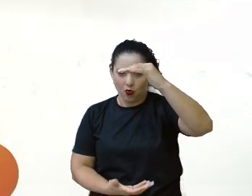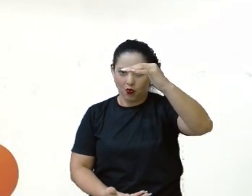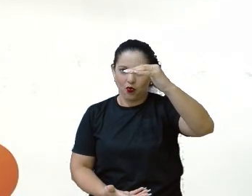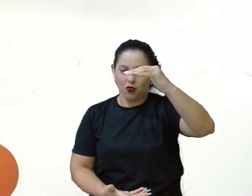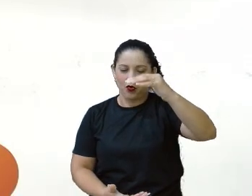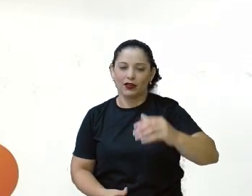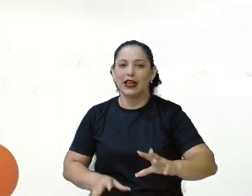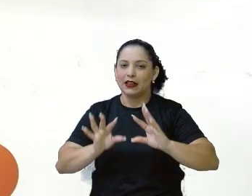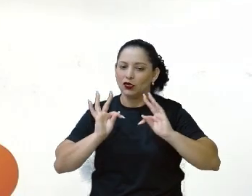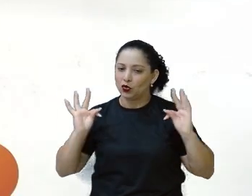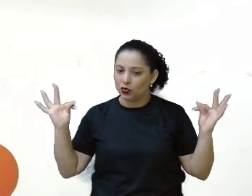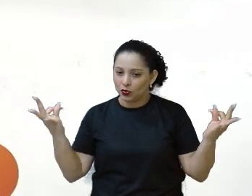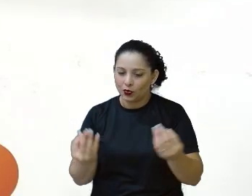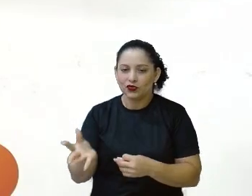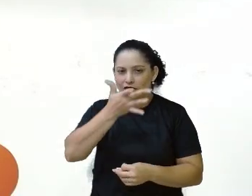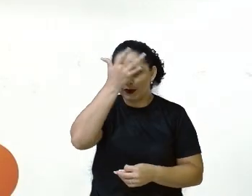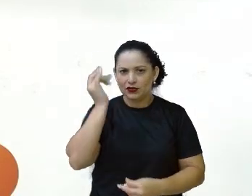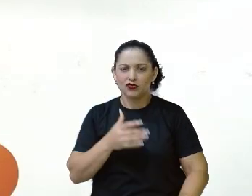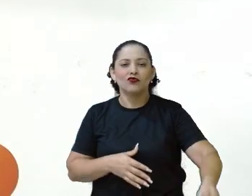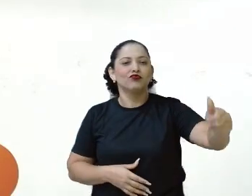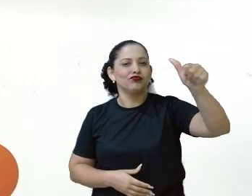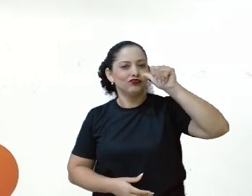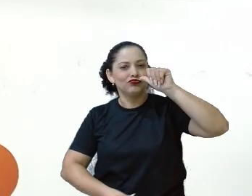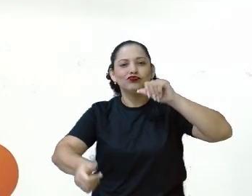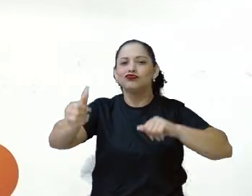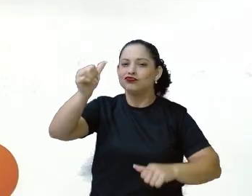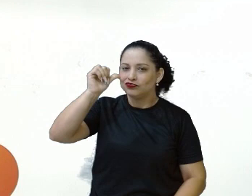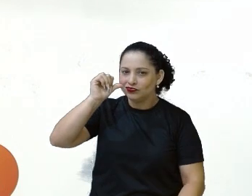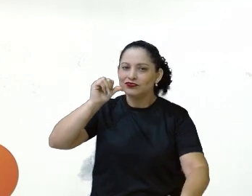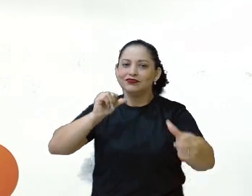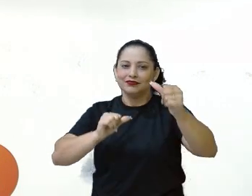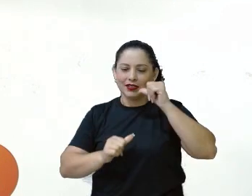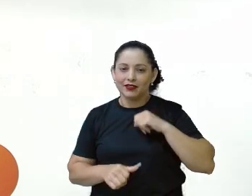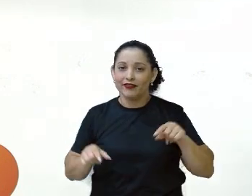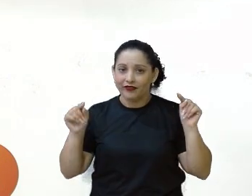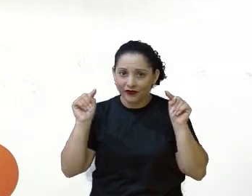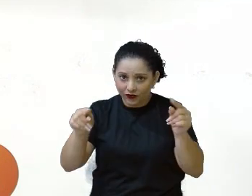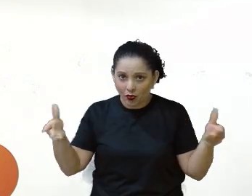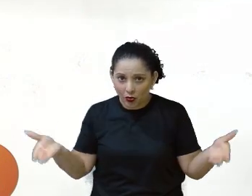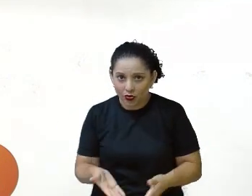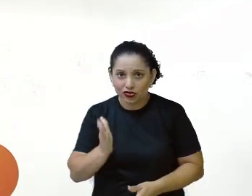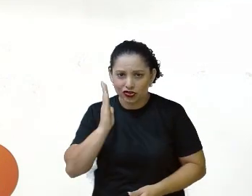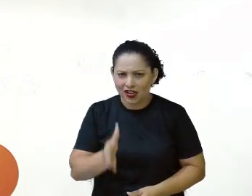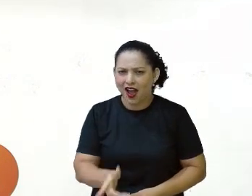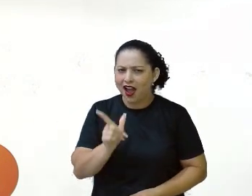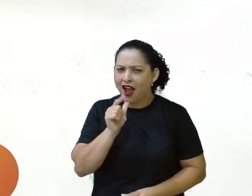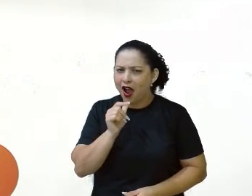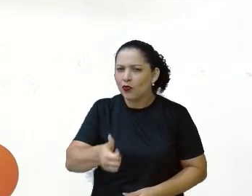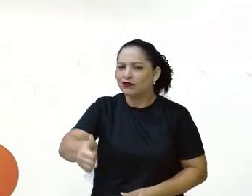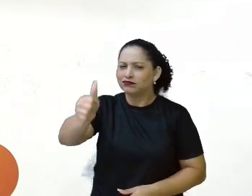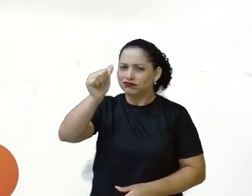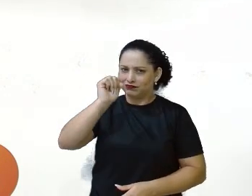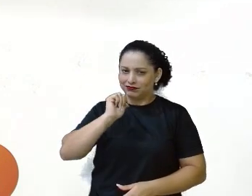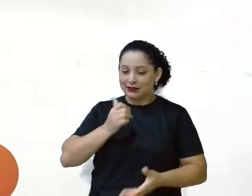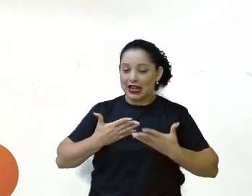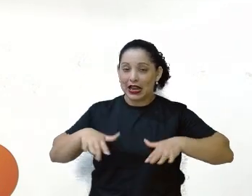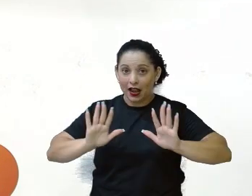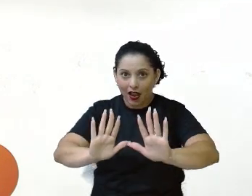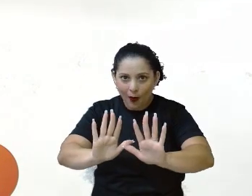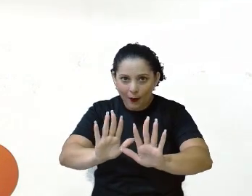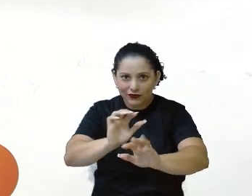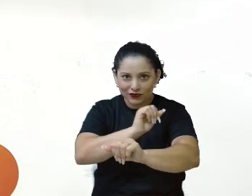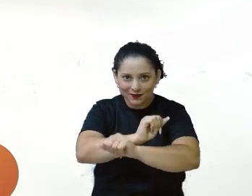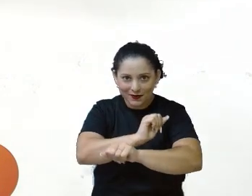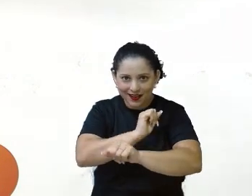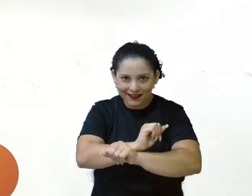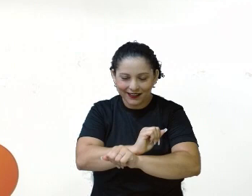para todo mundo tomar. Inclusive, você já tomou água hoje? Calma, não levanta agora não.